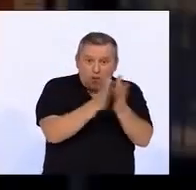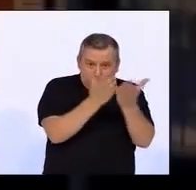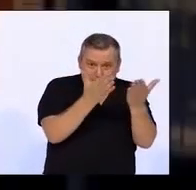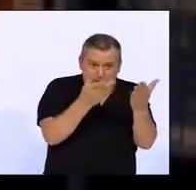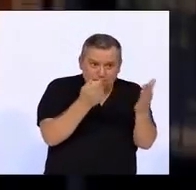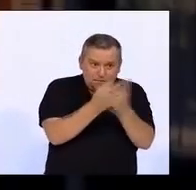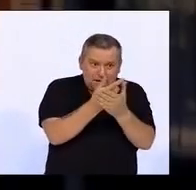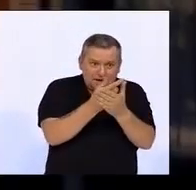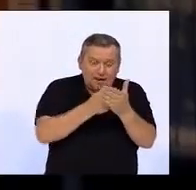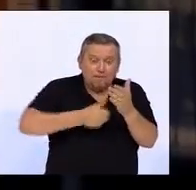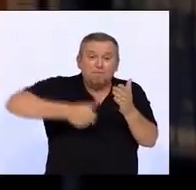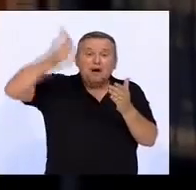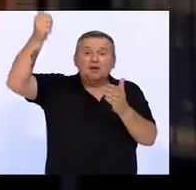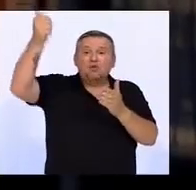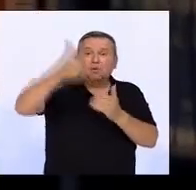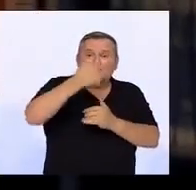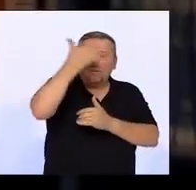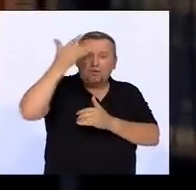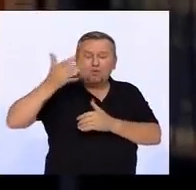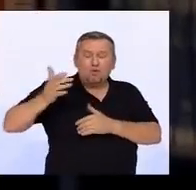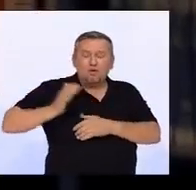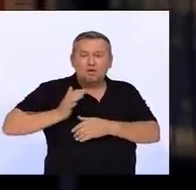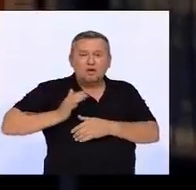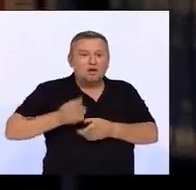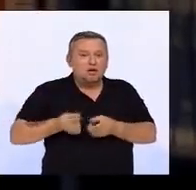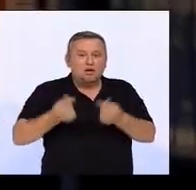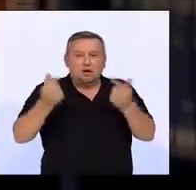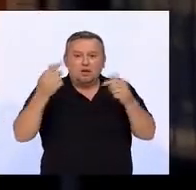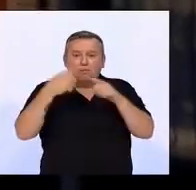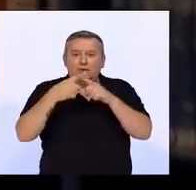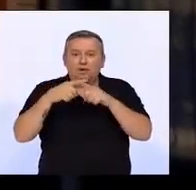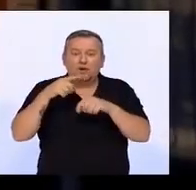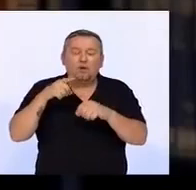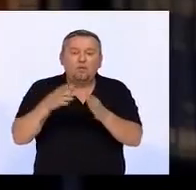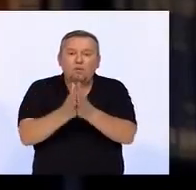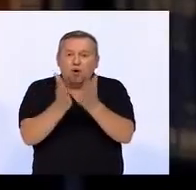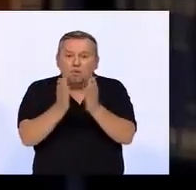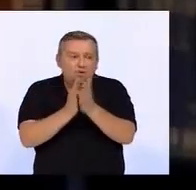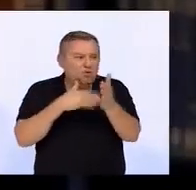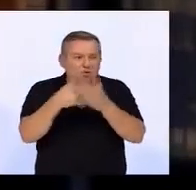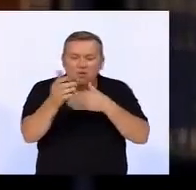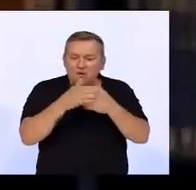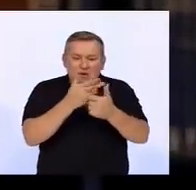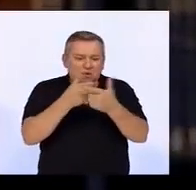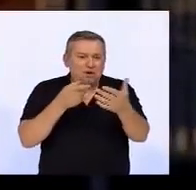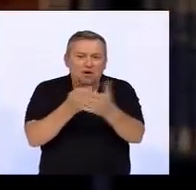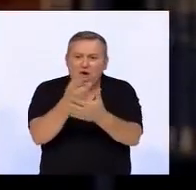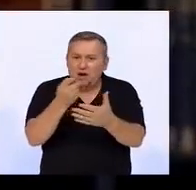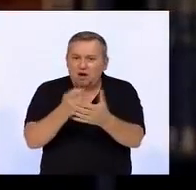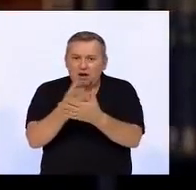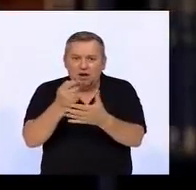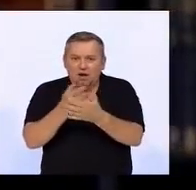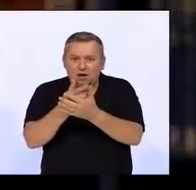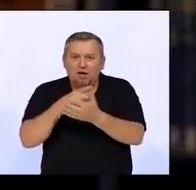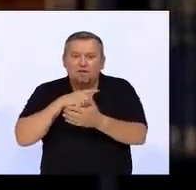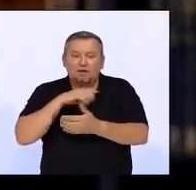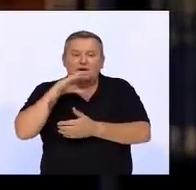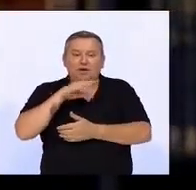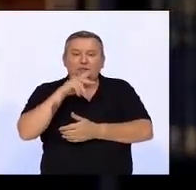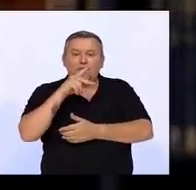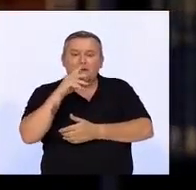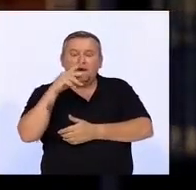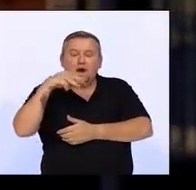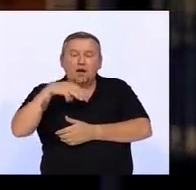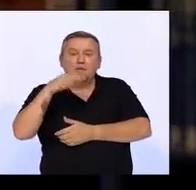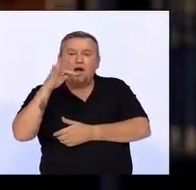pobre paga mais do que o rico, porque o pobre, no momento que qualquer consumo que ele faça, ele vai ter a CPMF